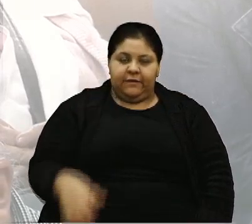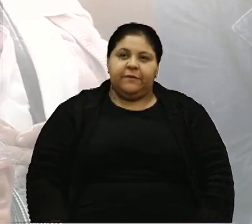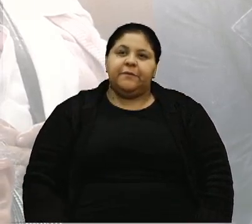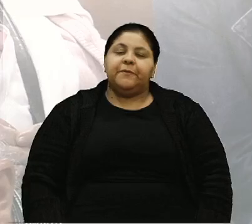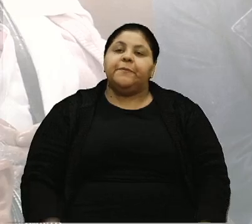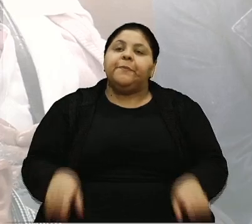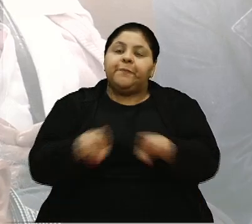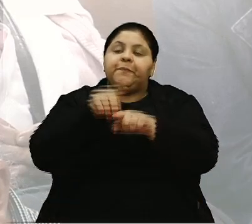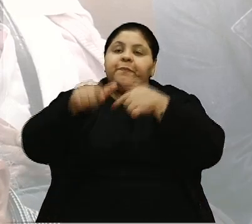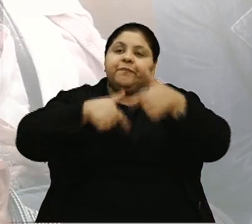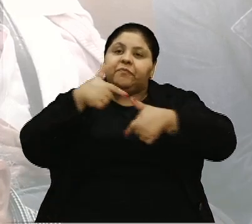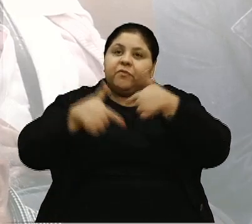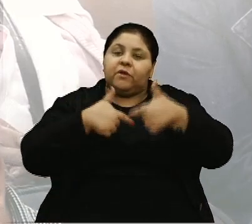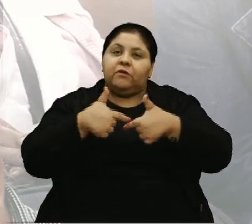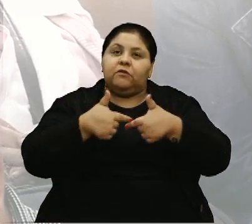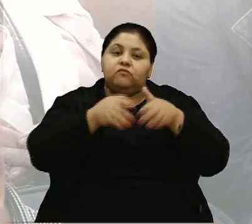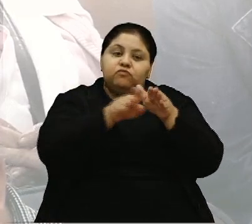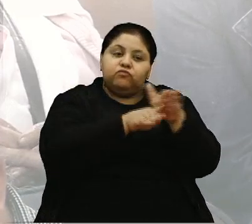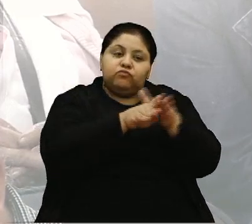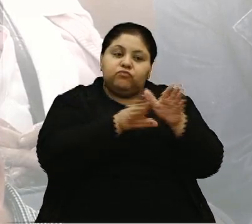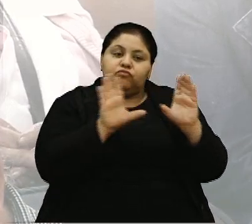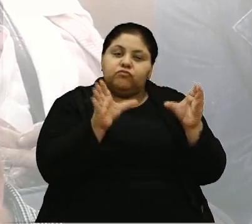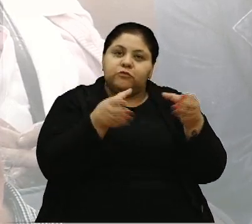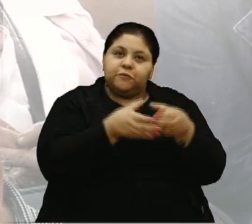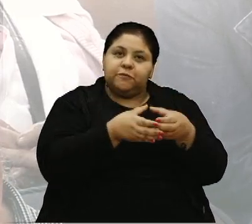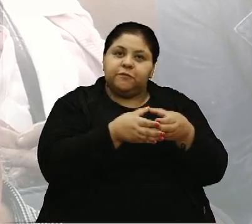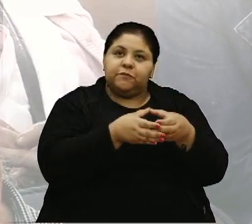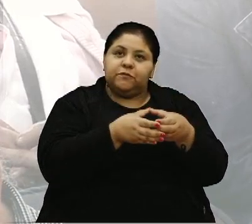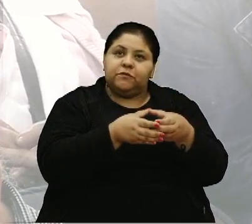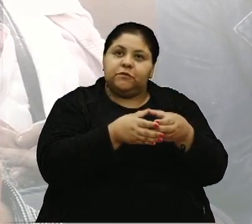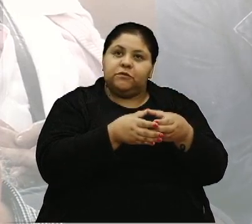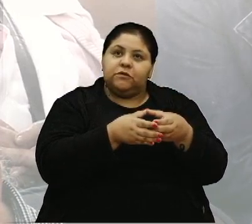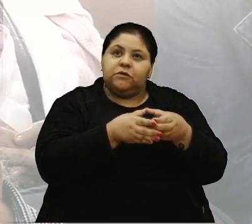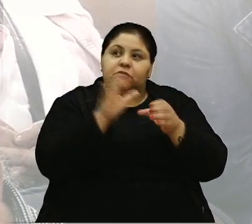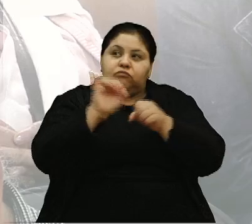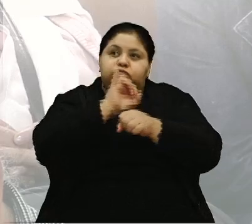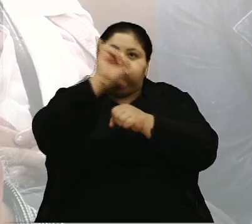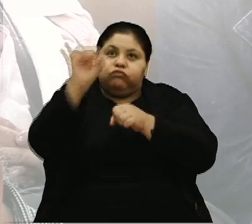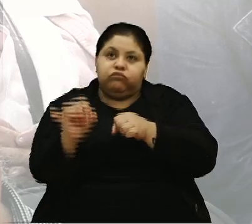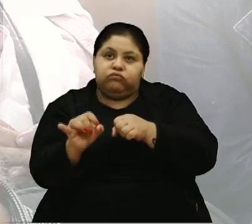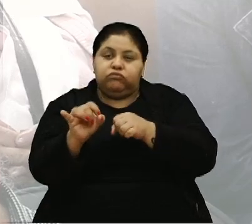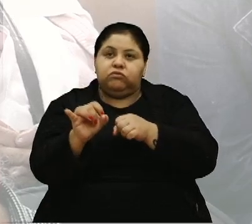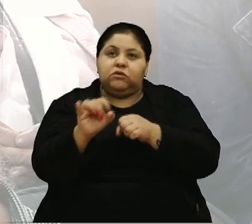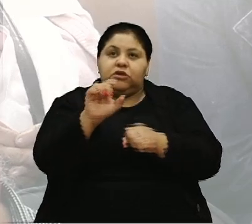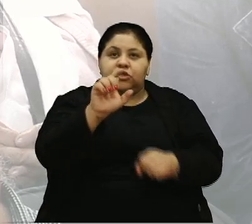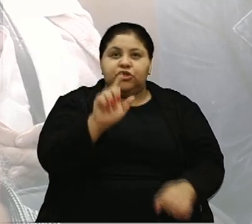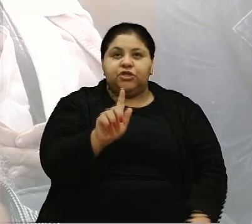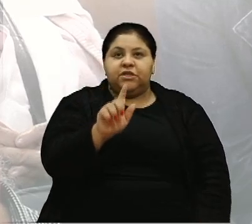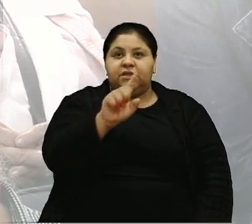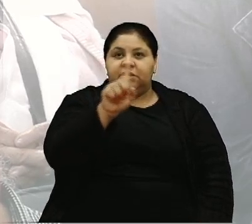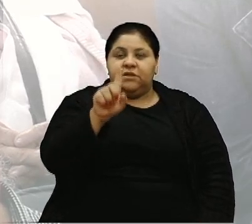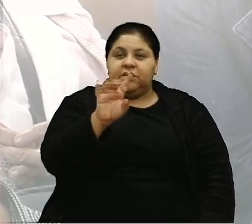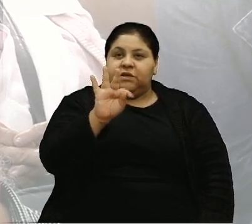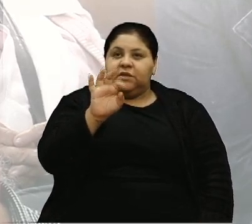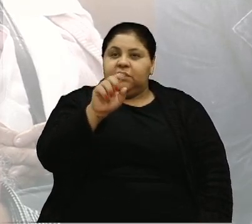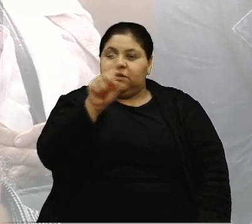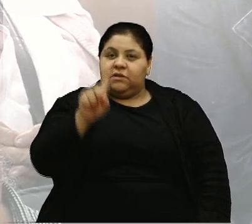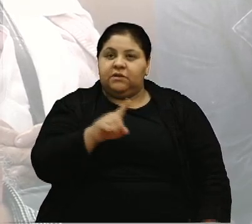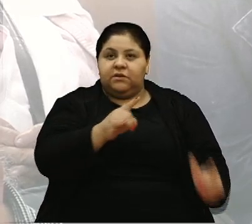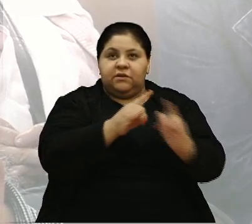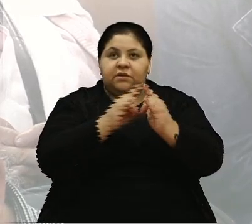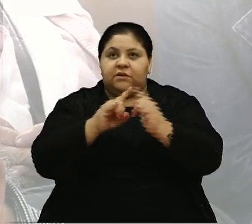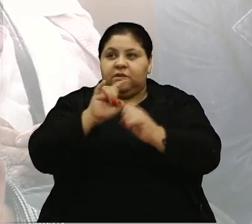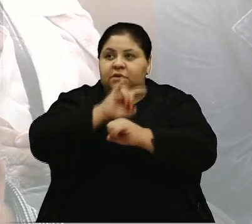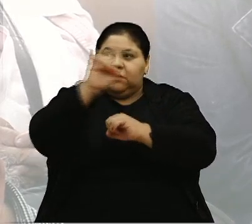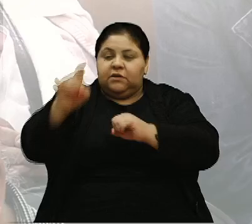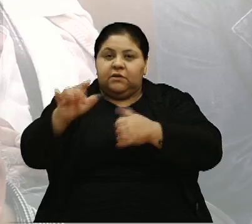Também atuou como consultor de organismos internacionais como o GTZ e do Instituto Interamericano